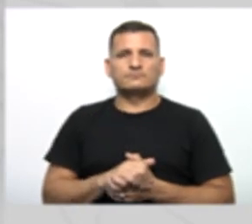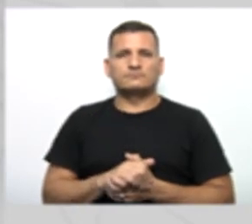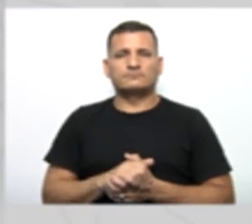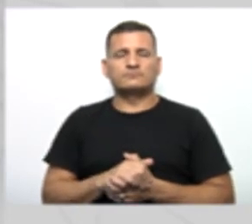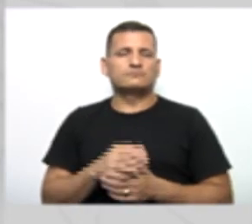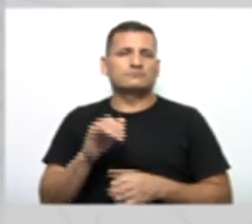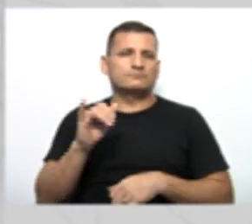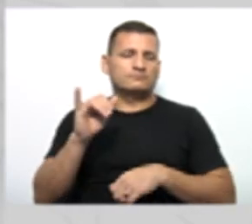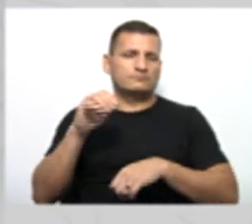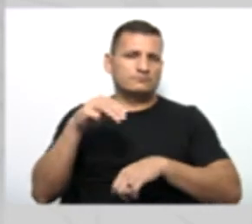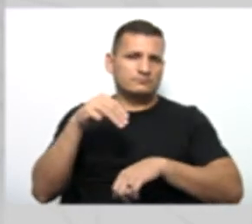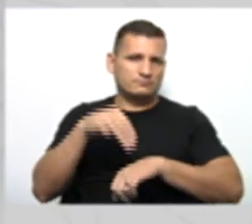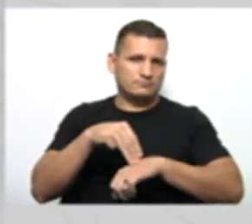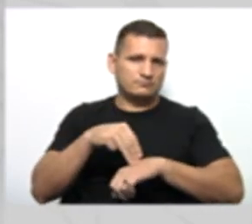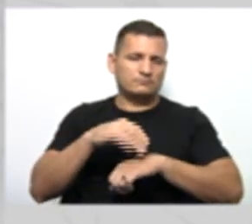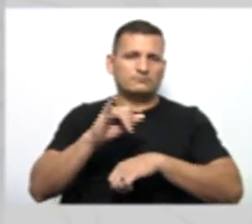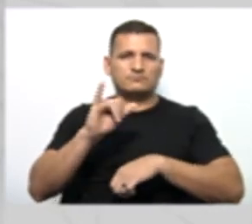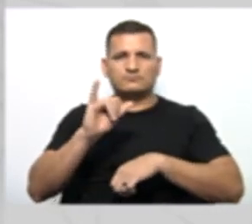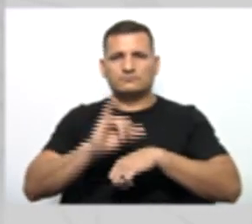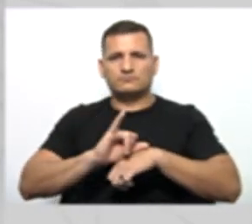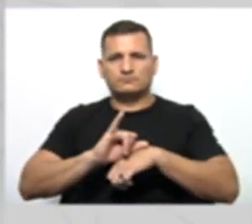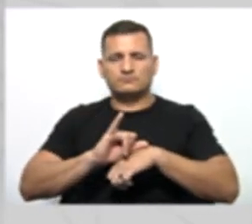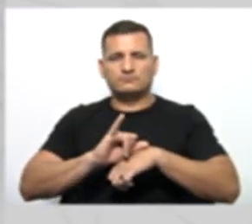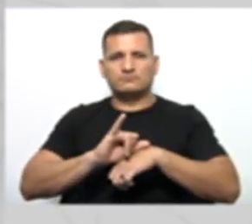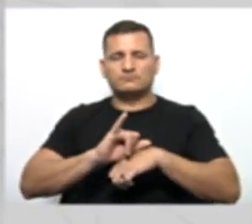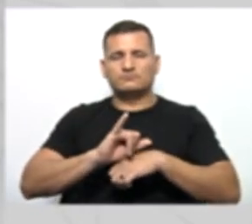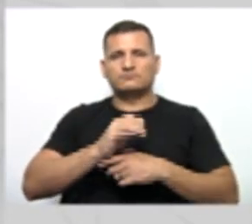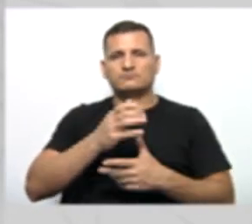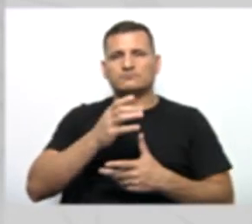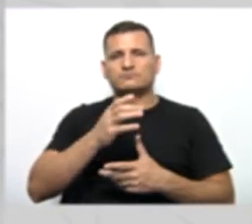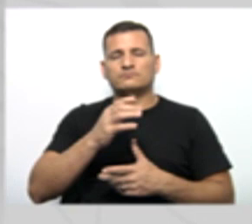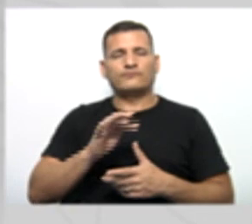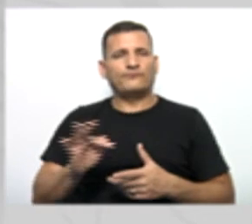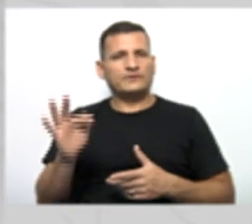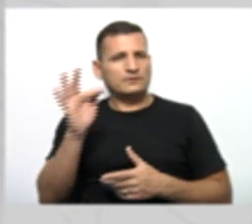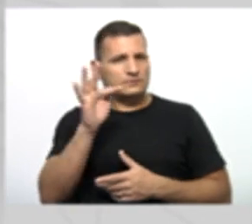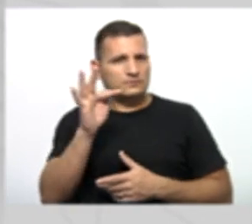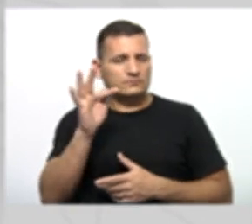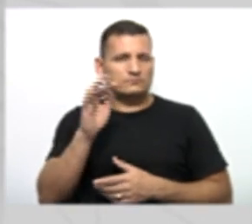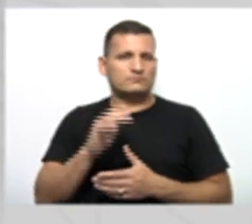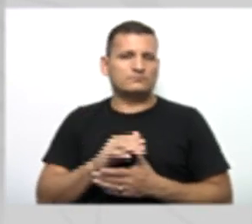e estaduais que executam as políticas voltadas para o meio ambiente.